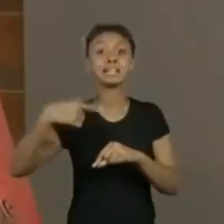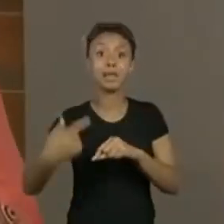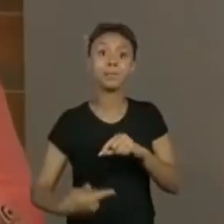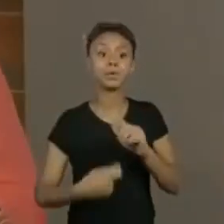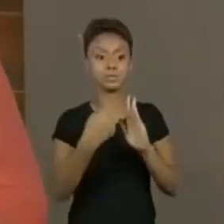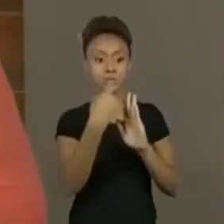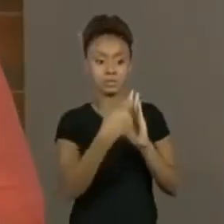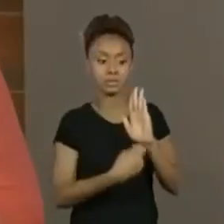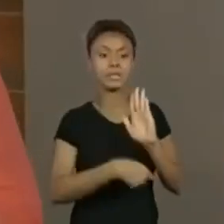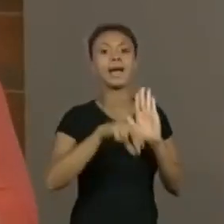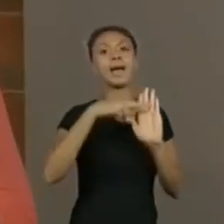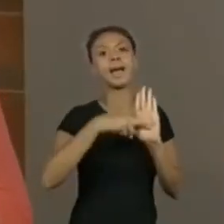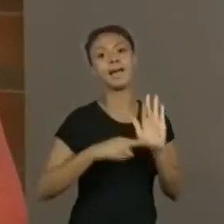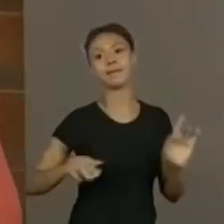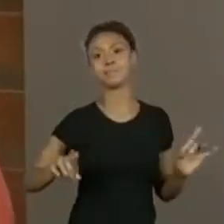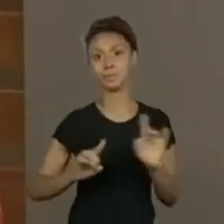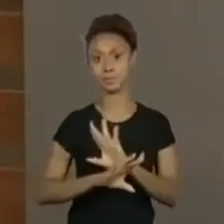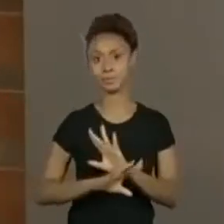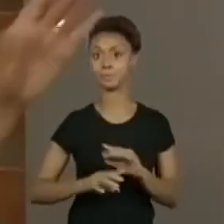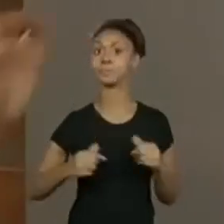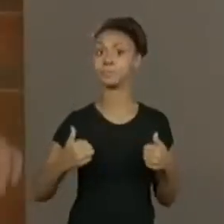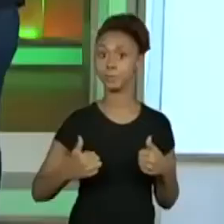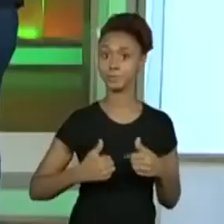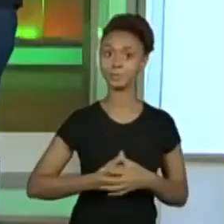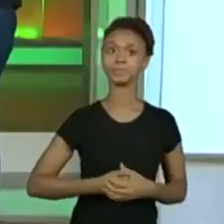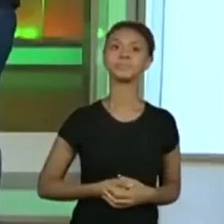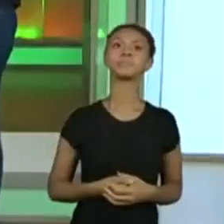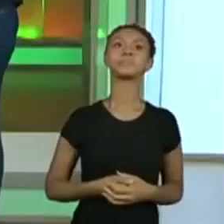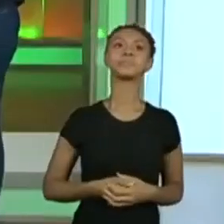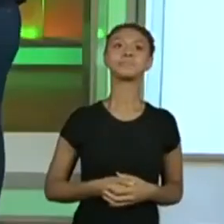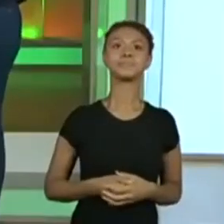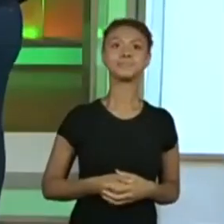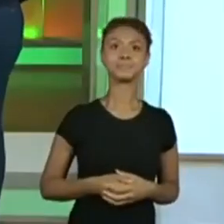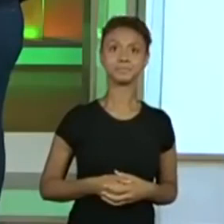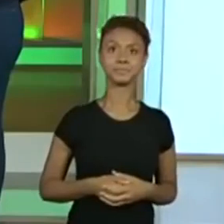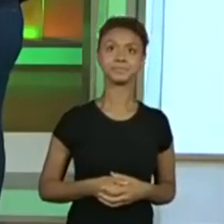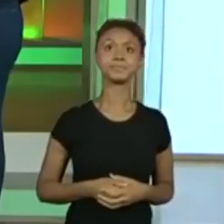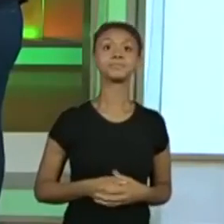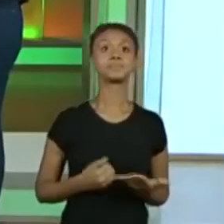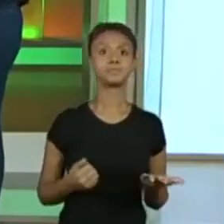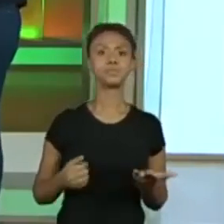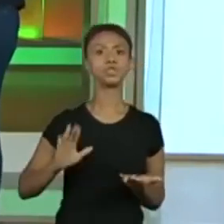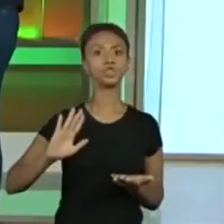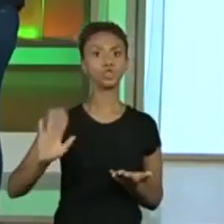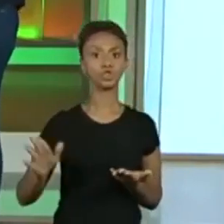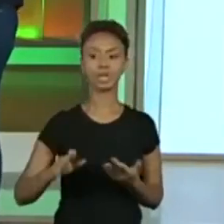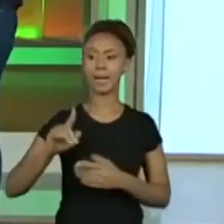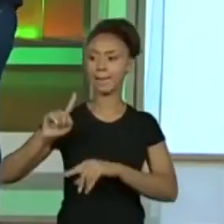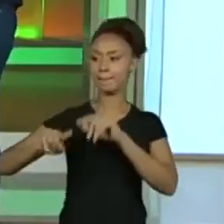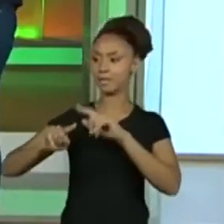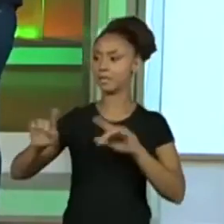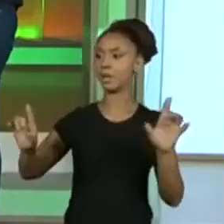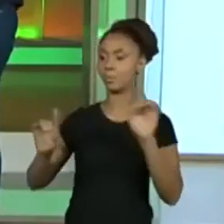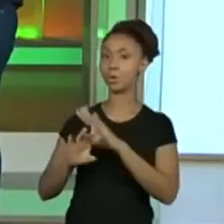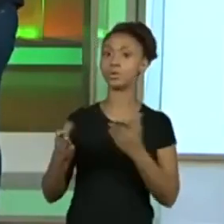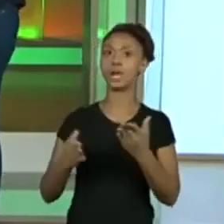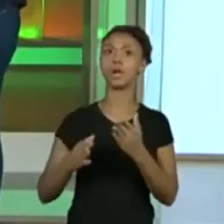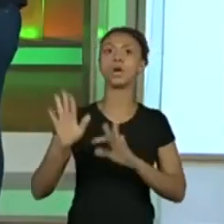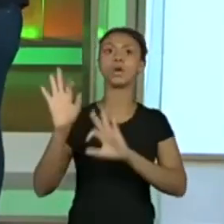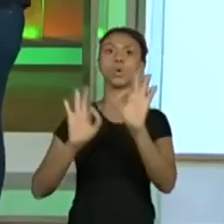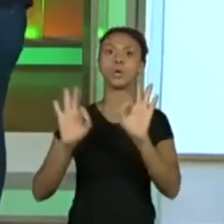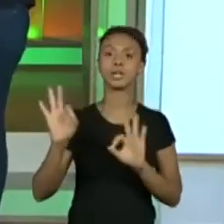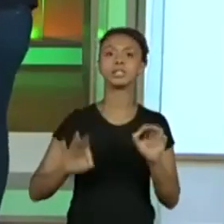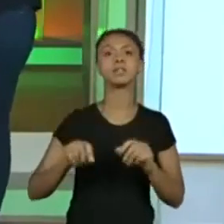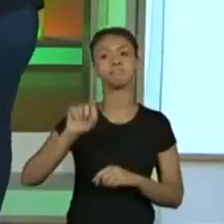orientações virar a nossa produção de texto, tá bom? Então, vamos eu lá. Acho, ó, se a gente separou os materiais, a gente precisa fazer a tabela. Então, tá riscar